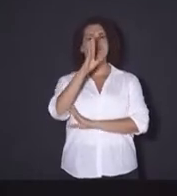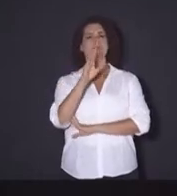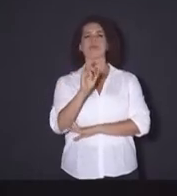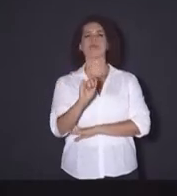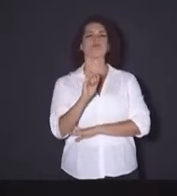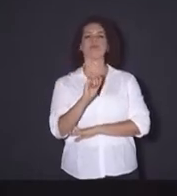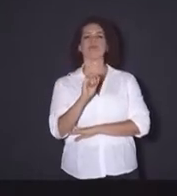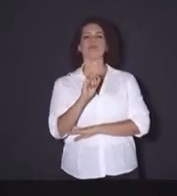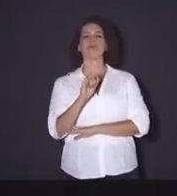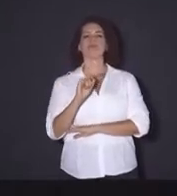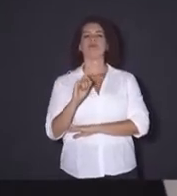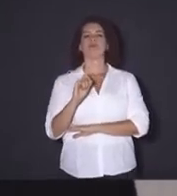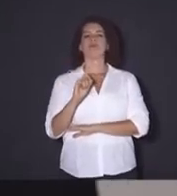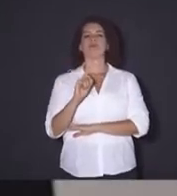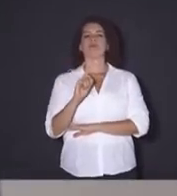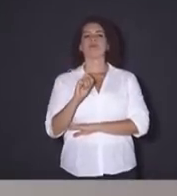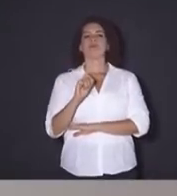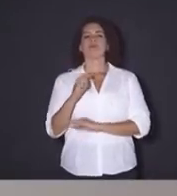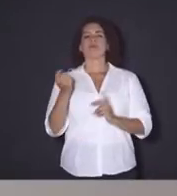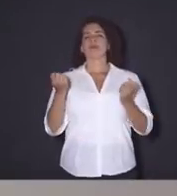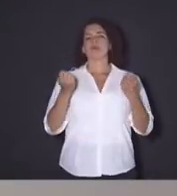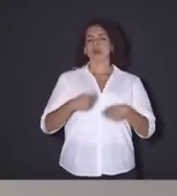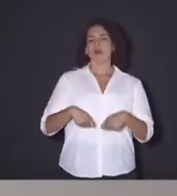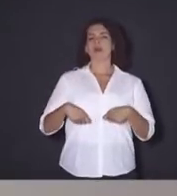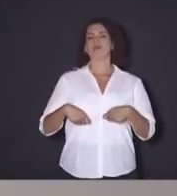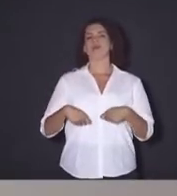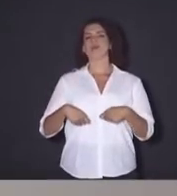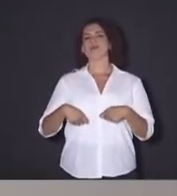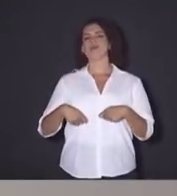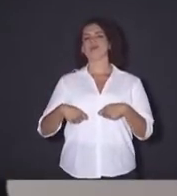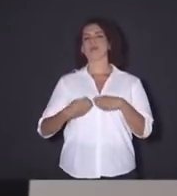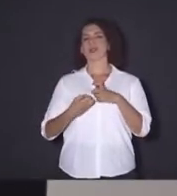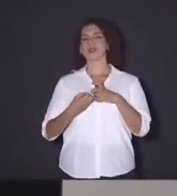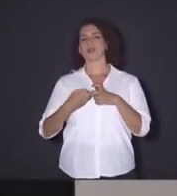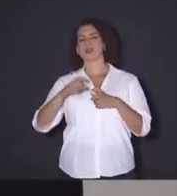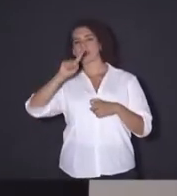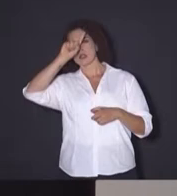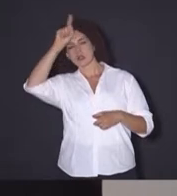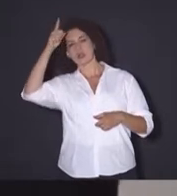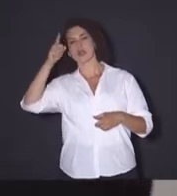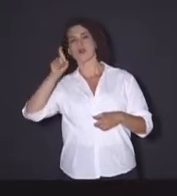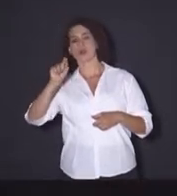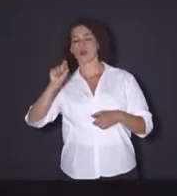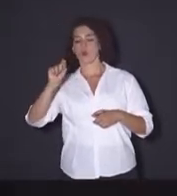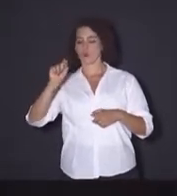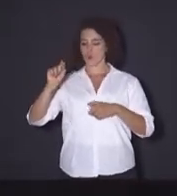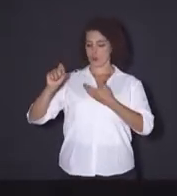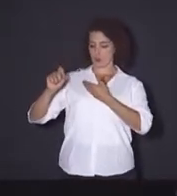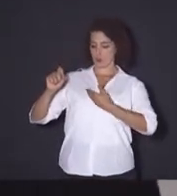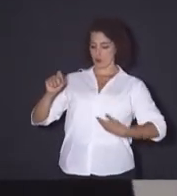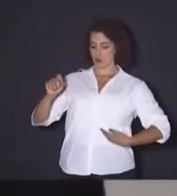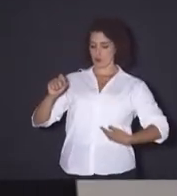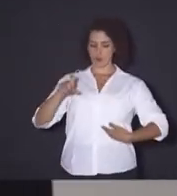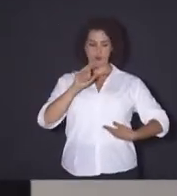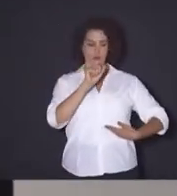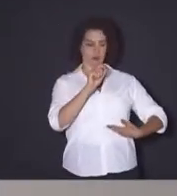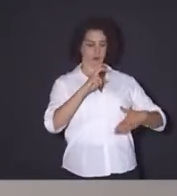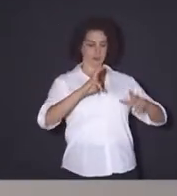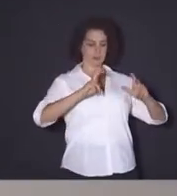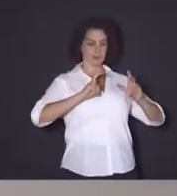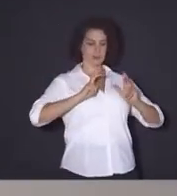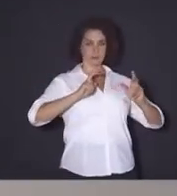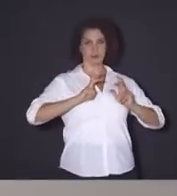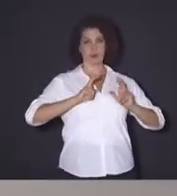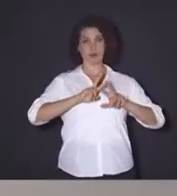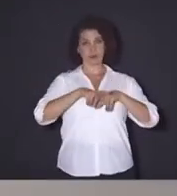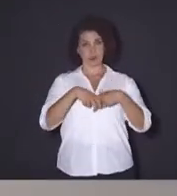possibilidade de criar uma injunção entre o que é público e o que é privado. Por